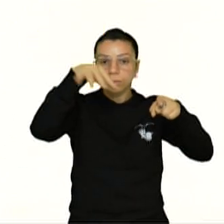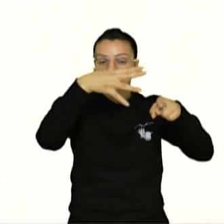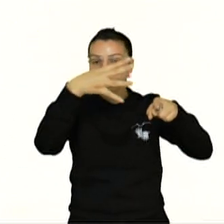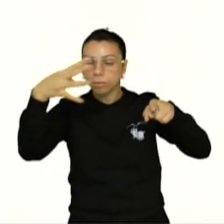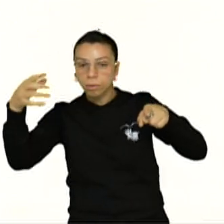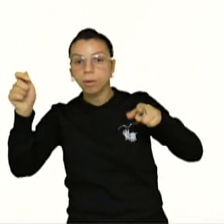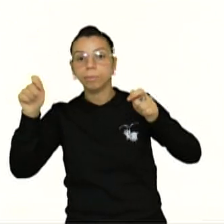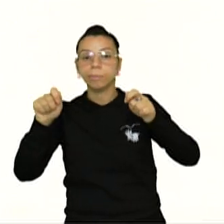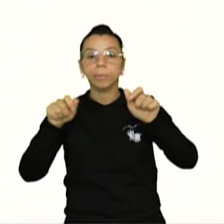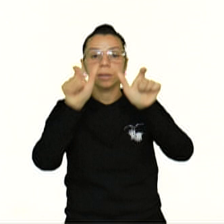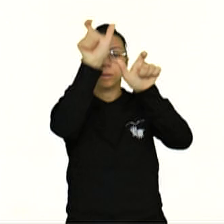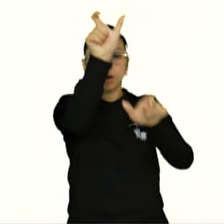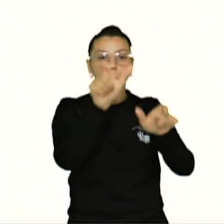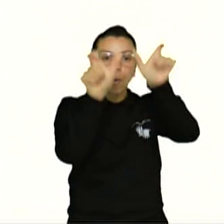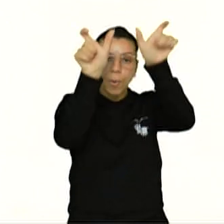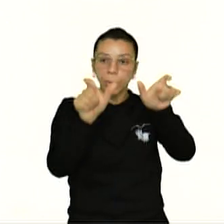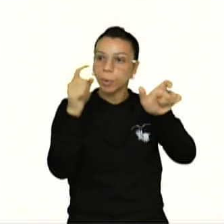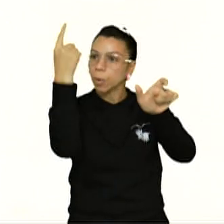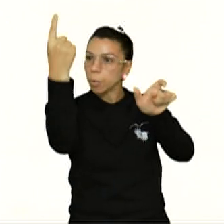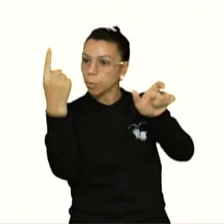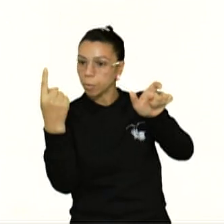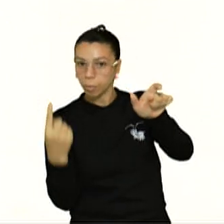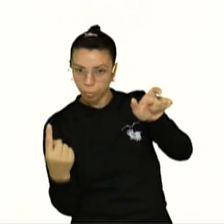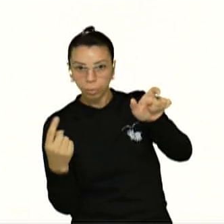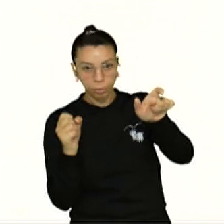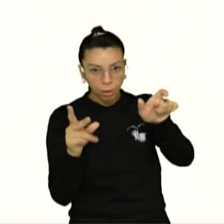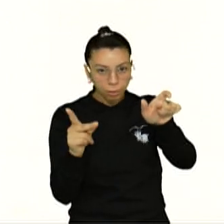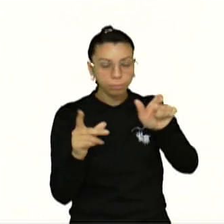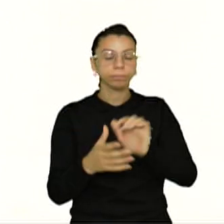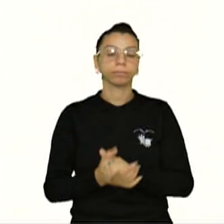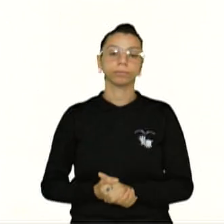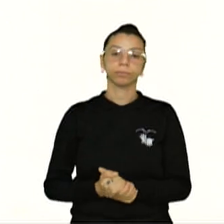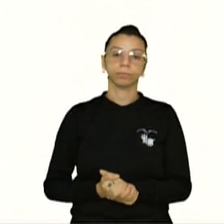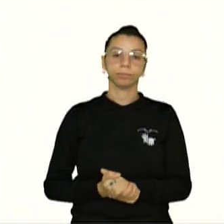aquela coluna, a terceira coluna ali, só com o número 1.